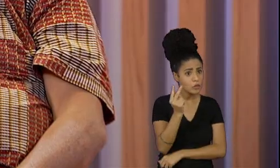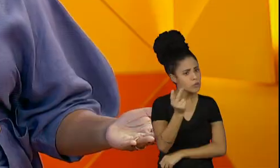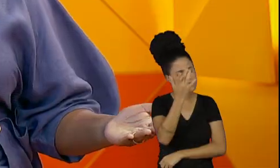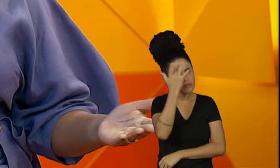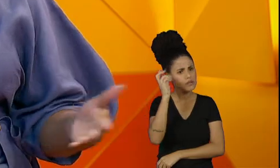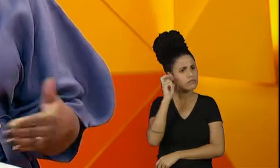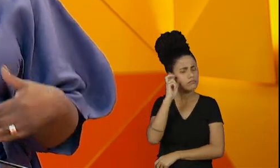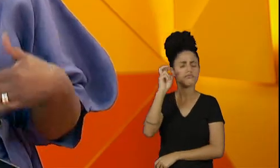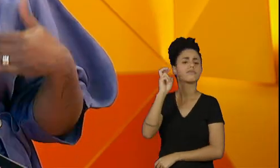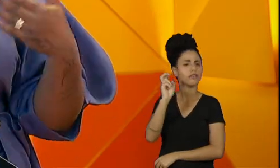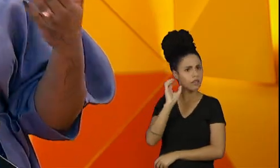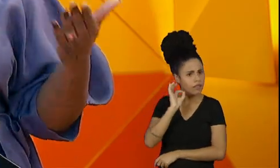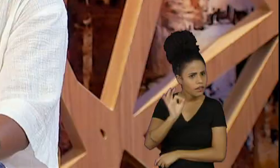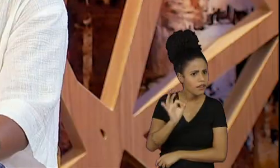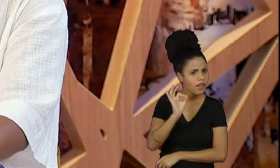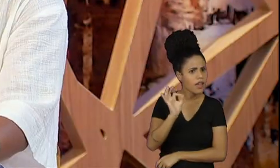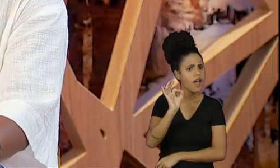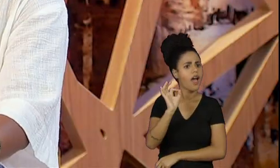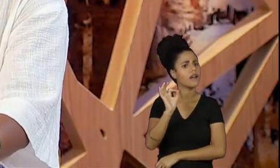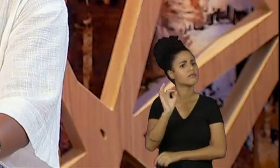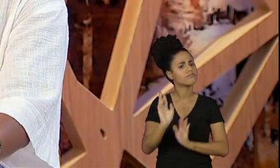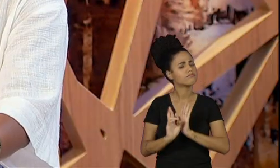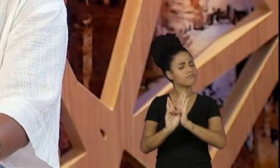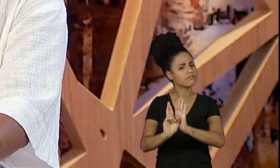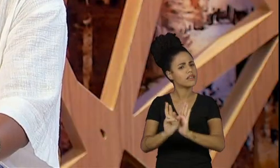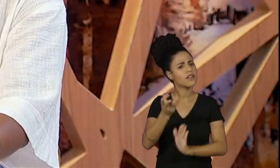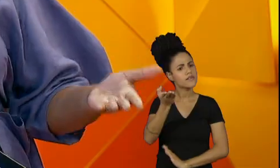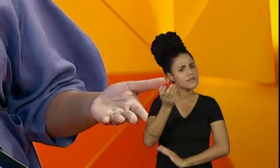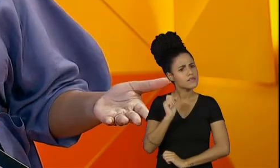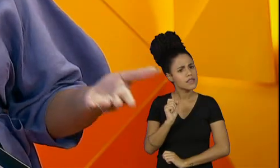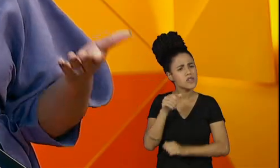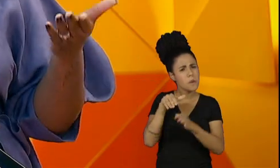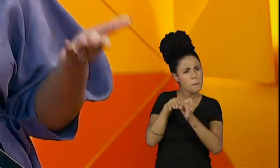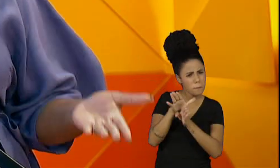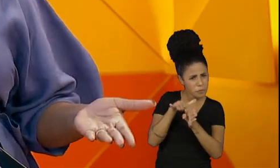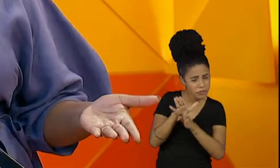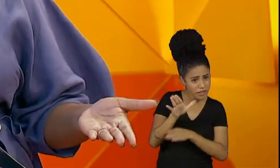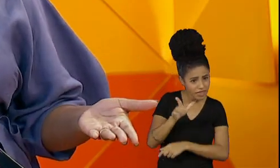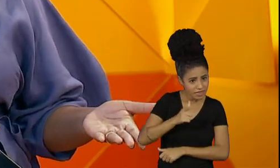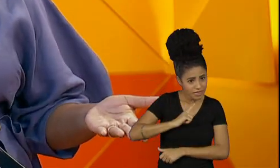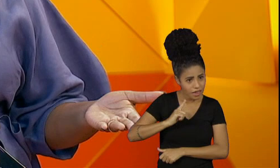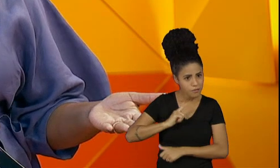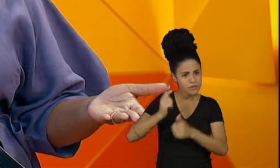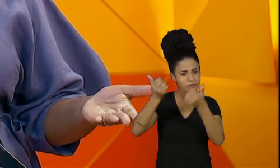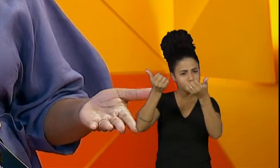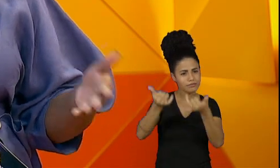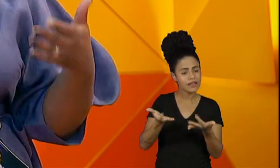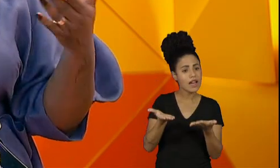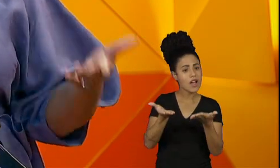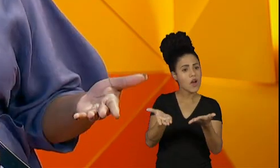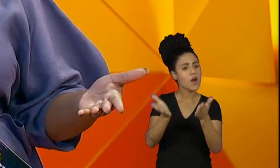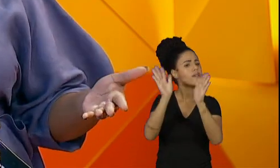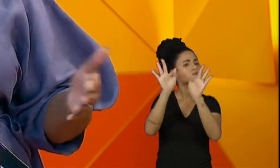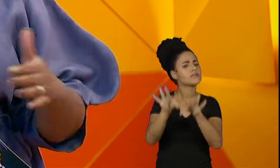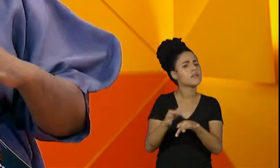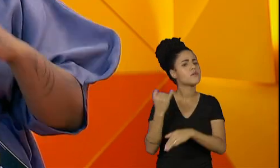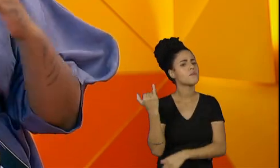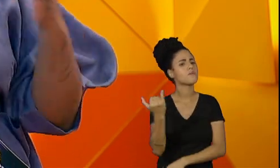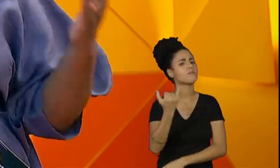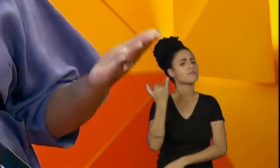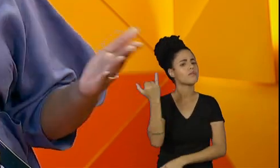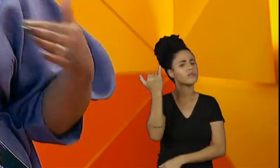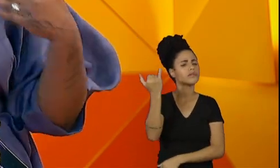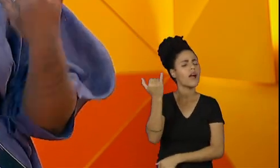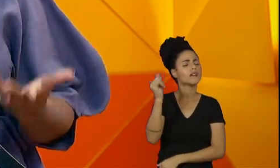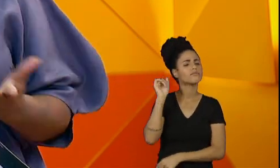duas pessoas que são referências. Eu quero saber uma mensagem final de vocês sobre a importância do